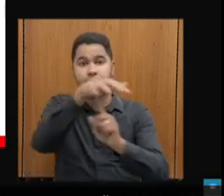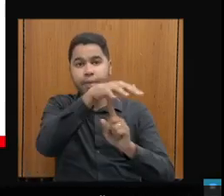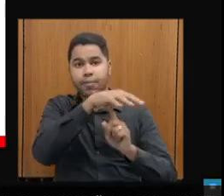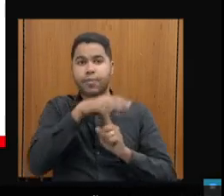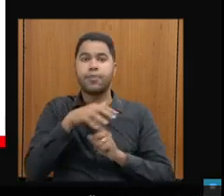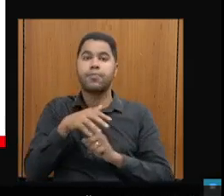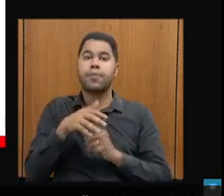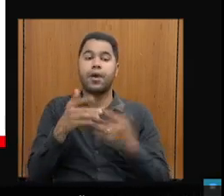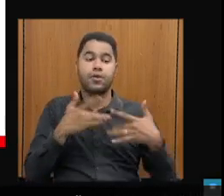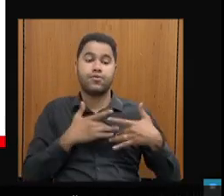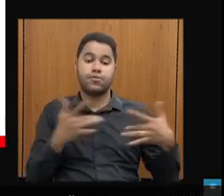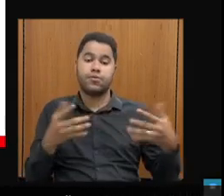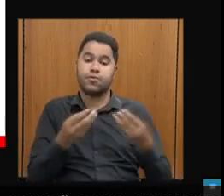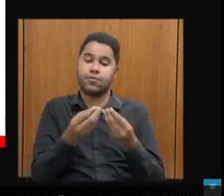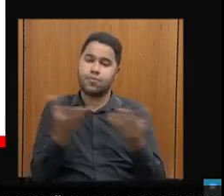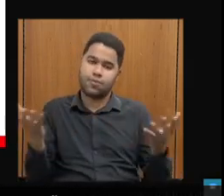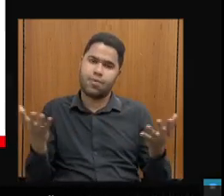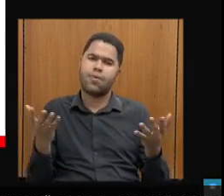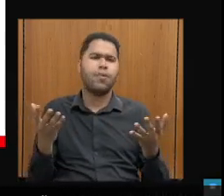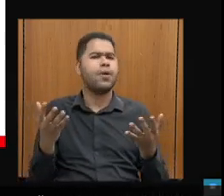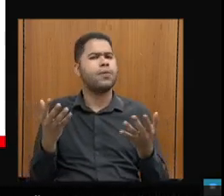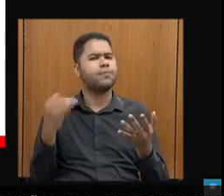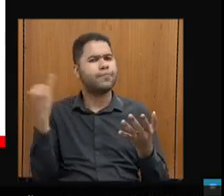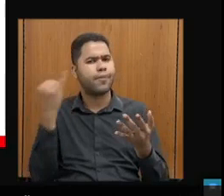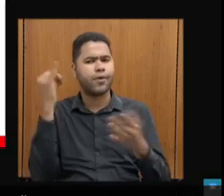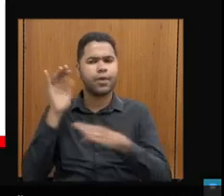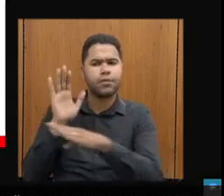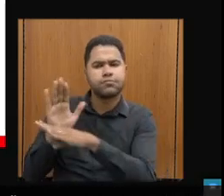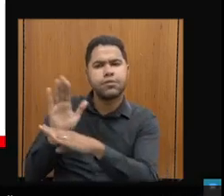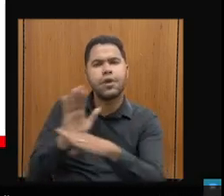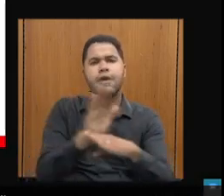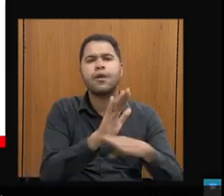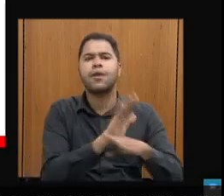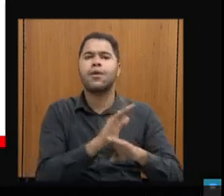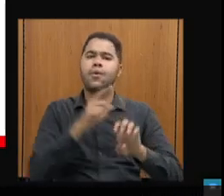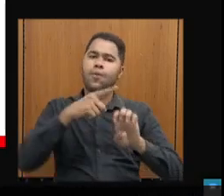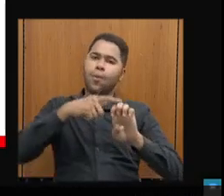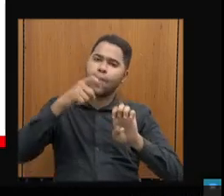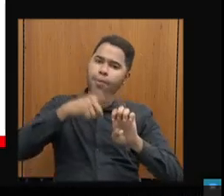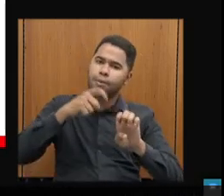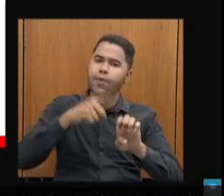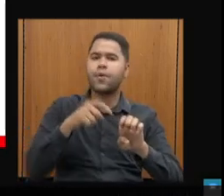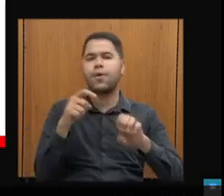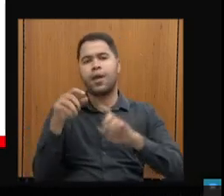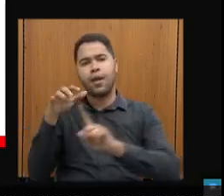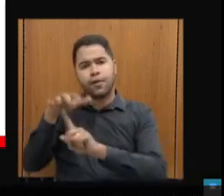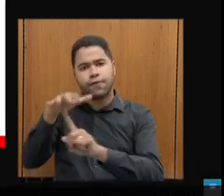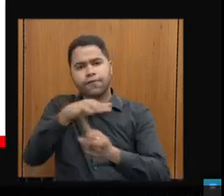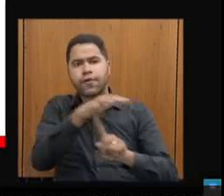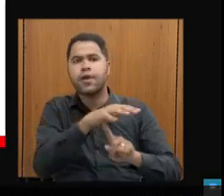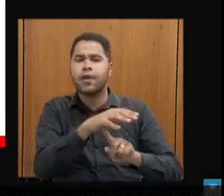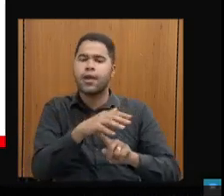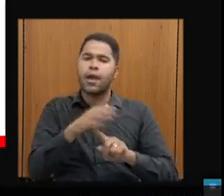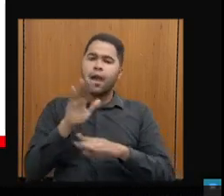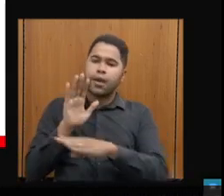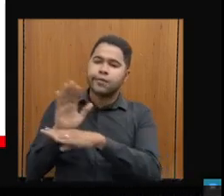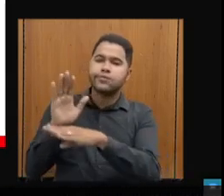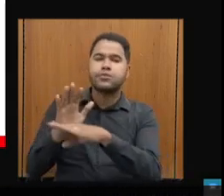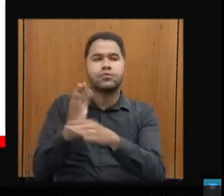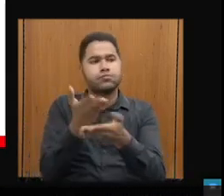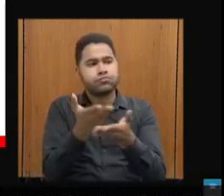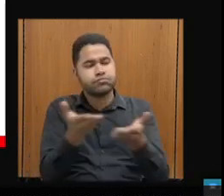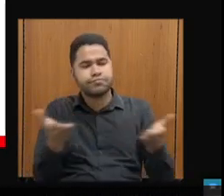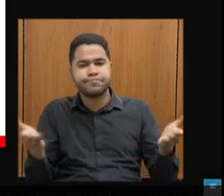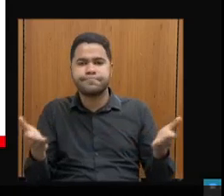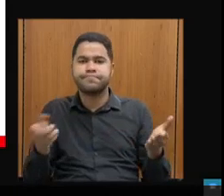importante favorecer o empreendedorismo favorecer As feiras regionais ajuda no escoamento Regional